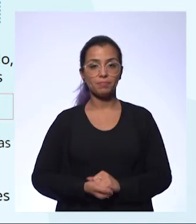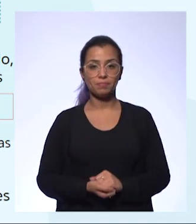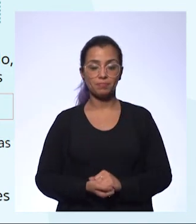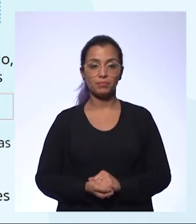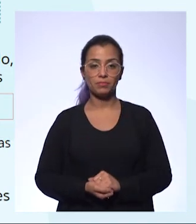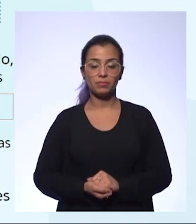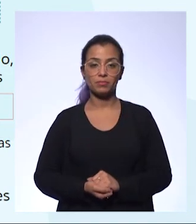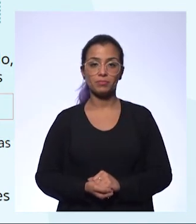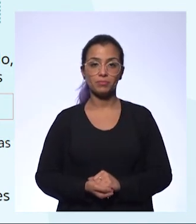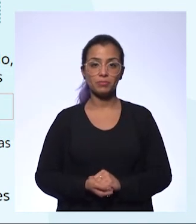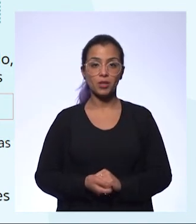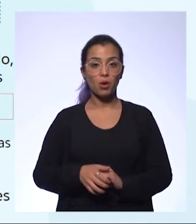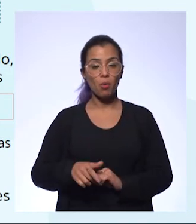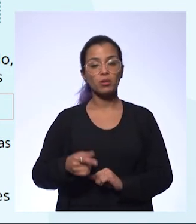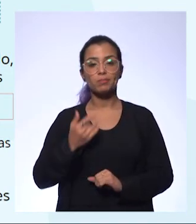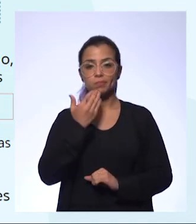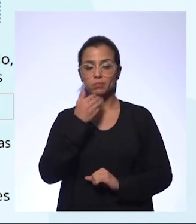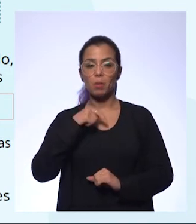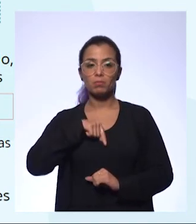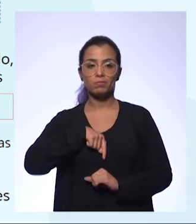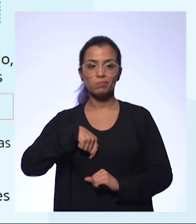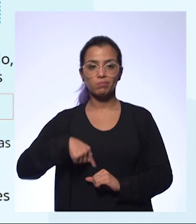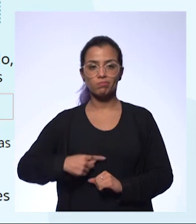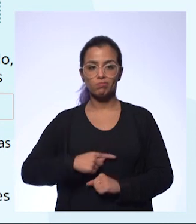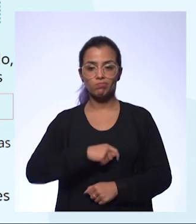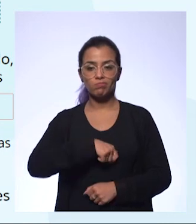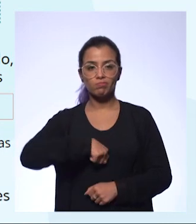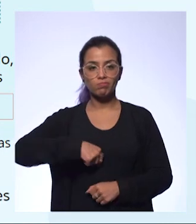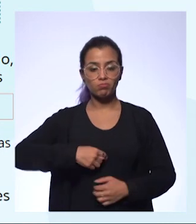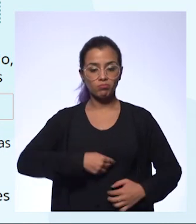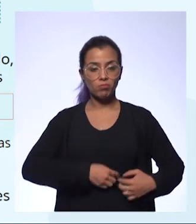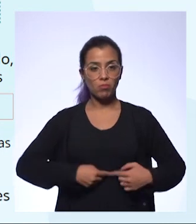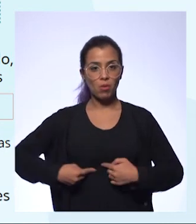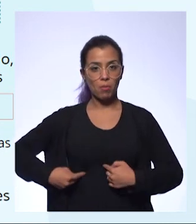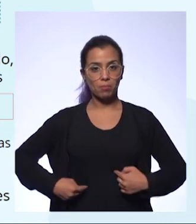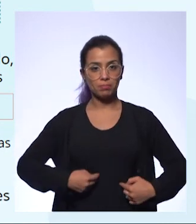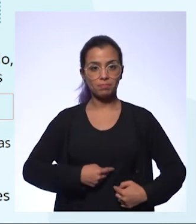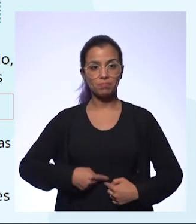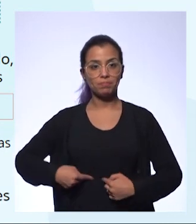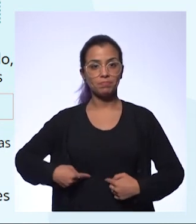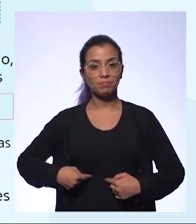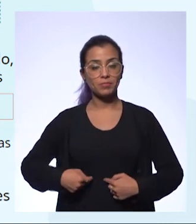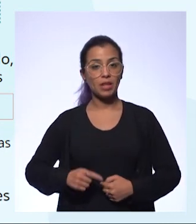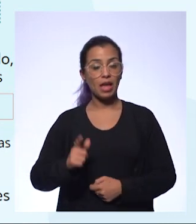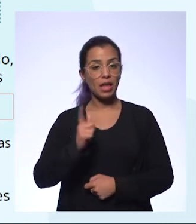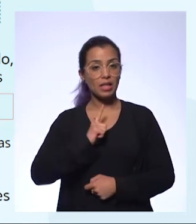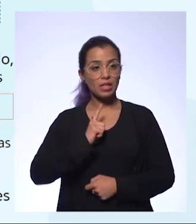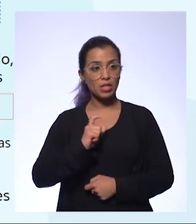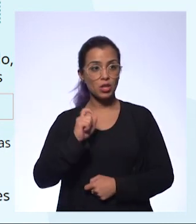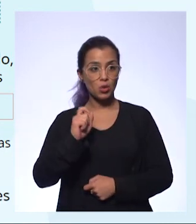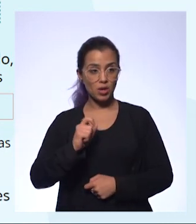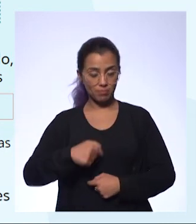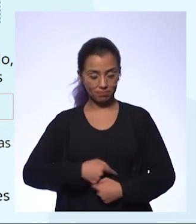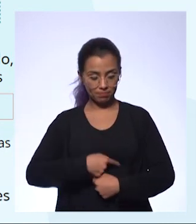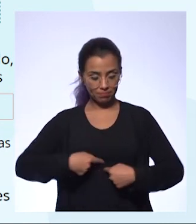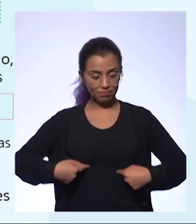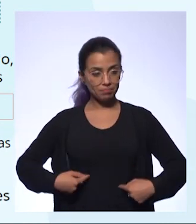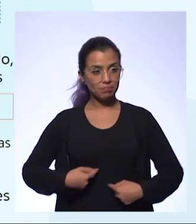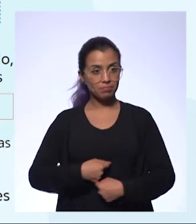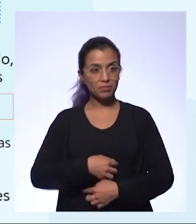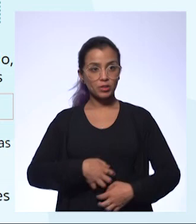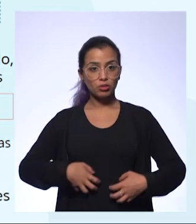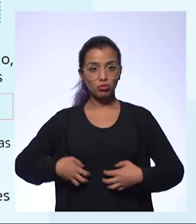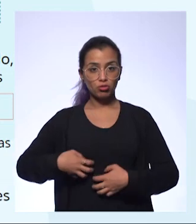aí, quando cai esse alimento no estômago, tá? A gente tem o quê? Nesse local, no estômago, a gente tem a digestão